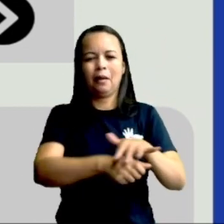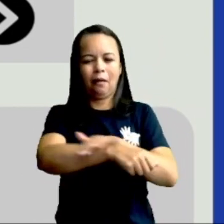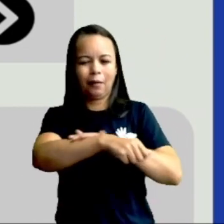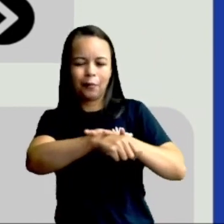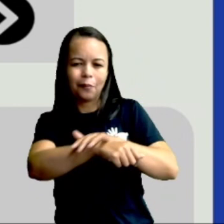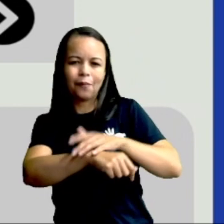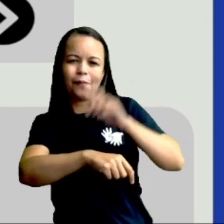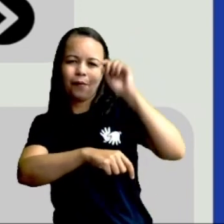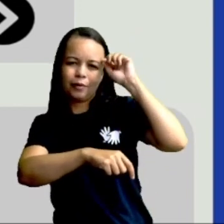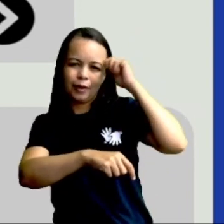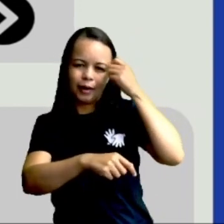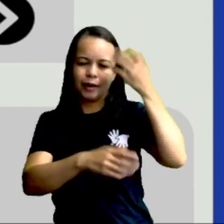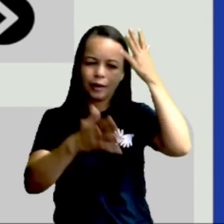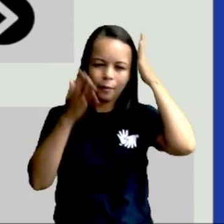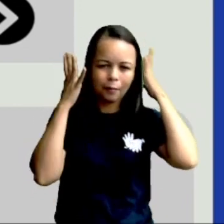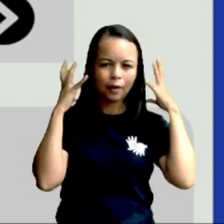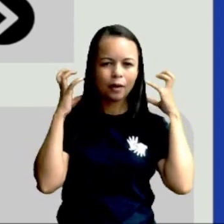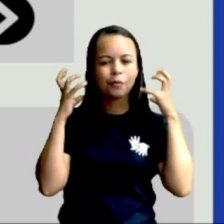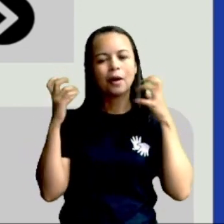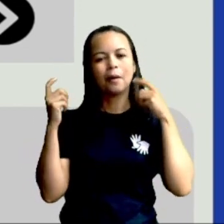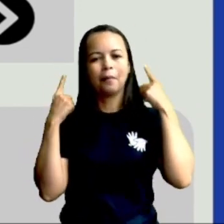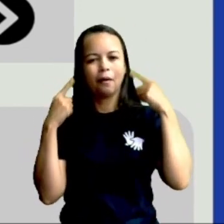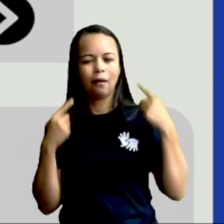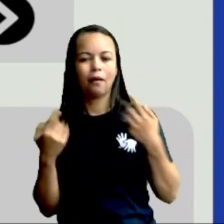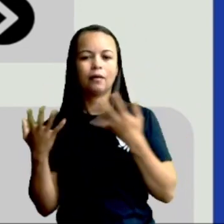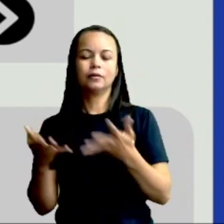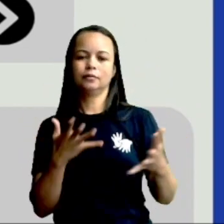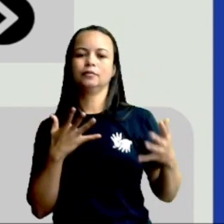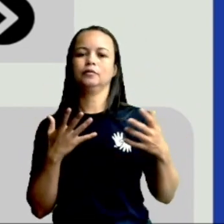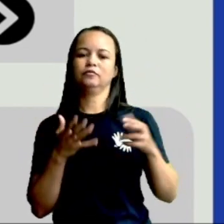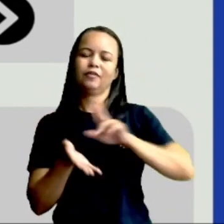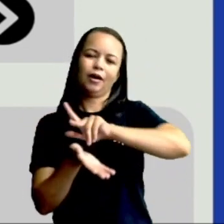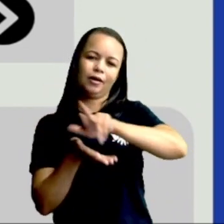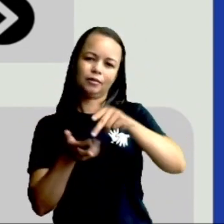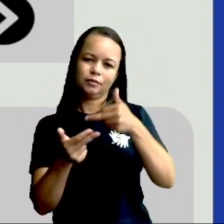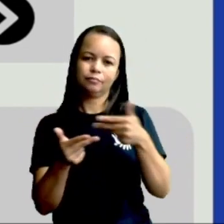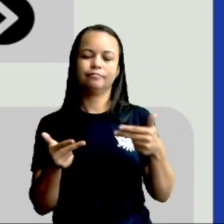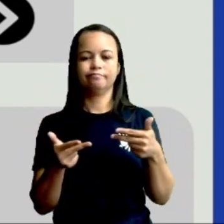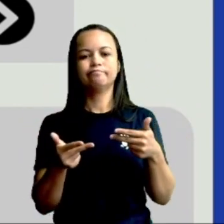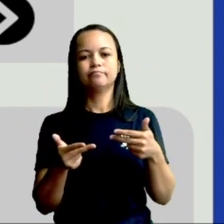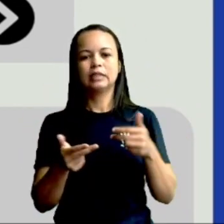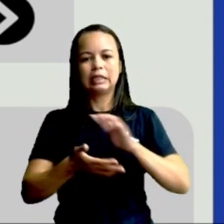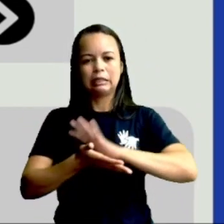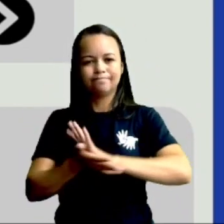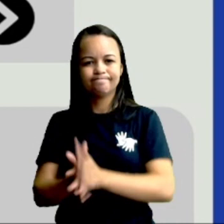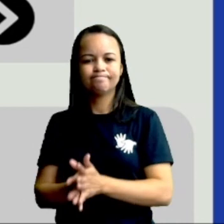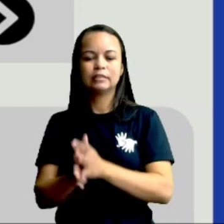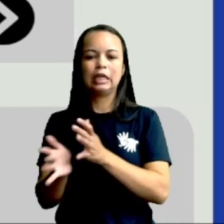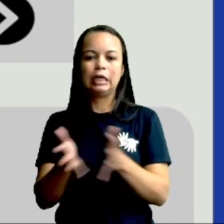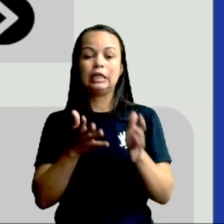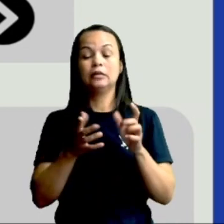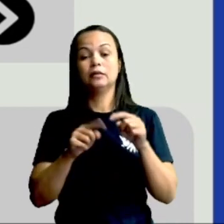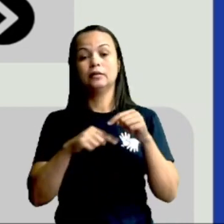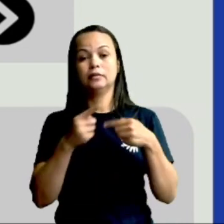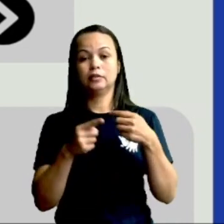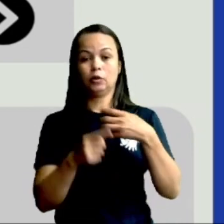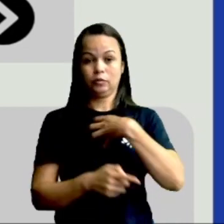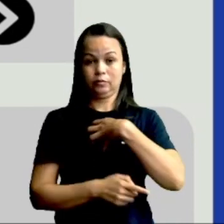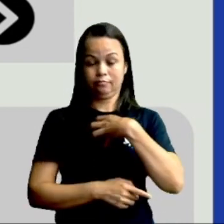pelo cabelo, né, por uma série de situações, e o Movimento Negro Unificado na